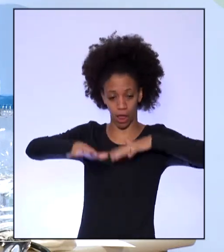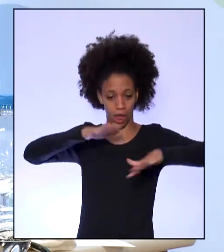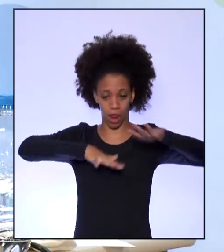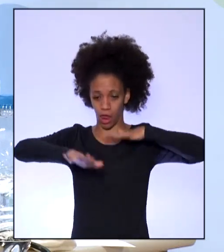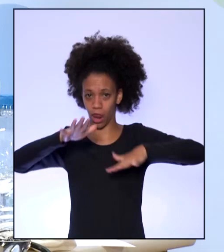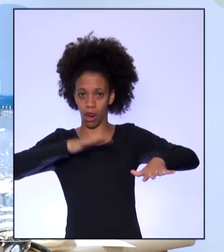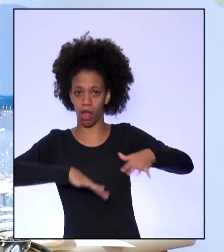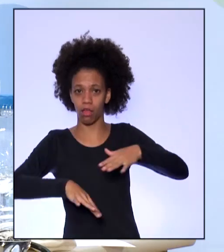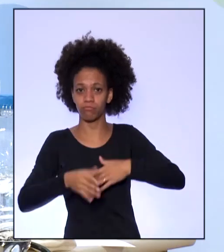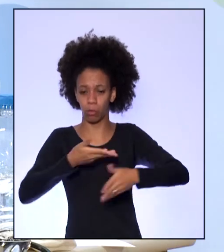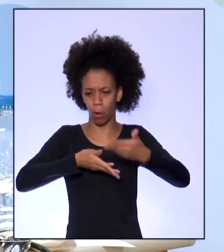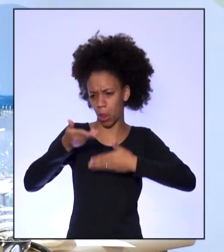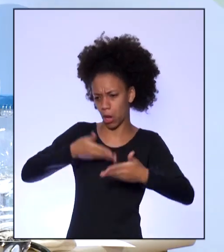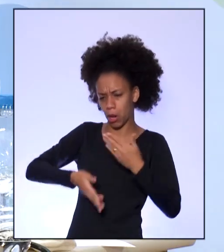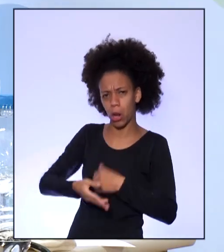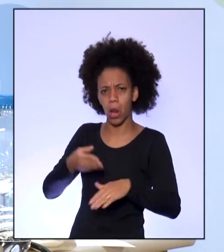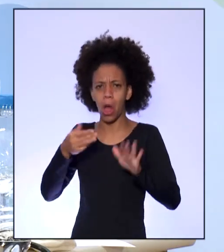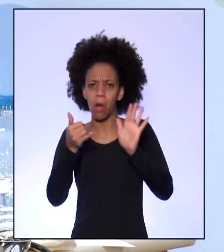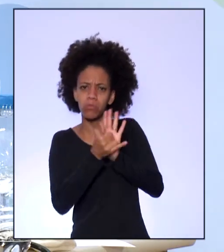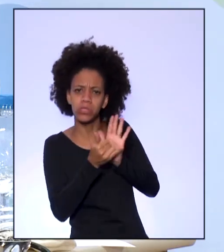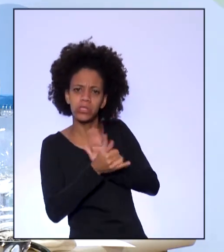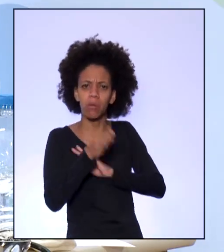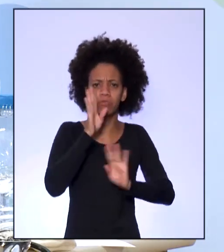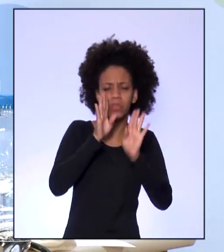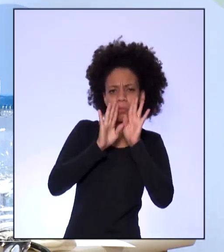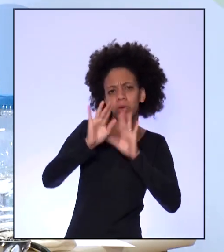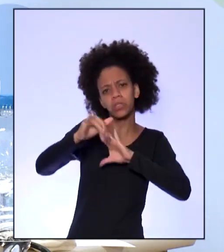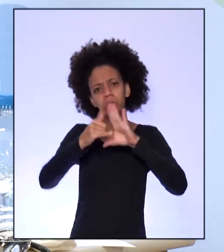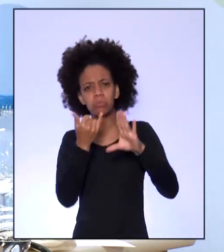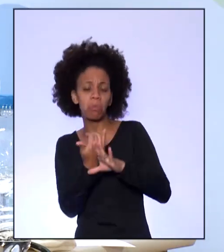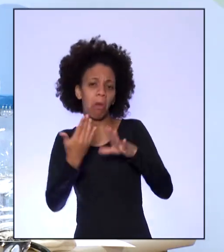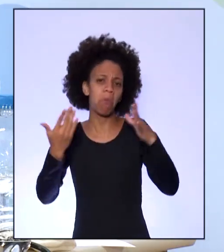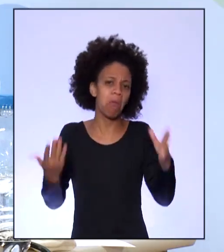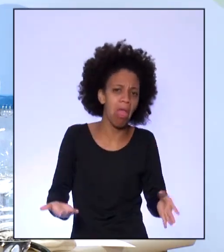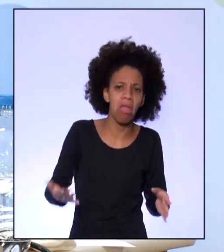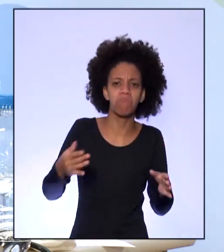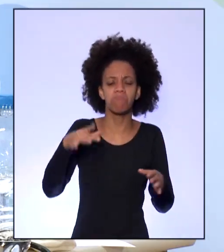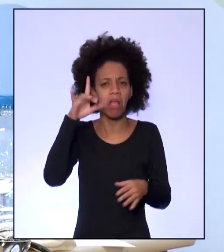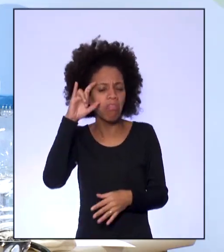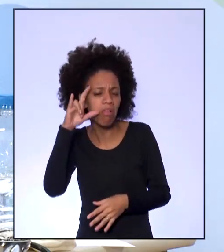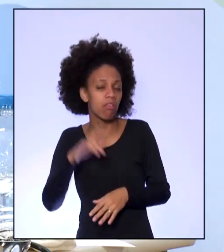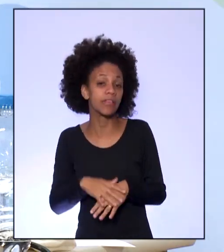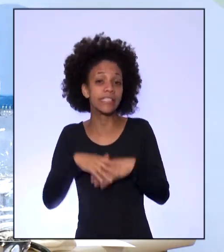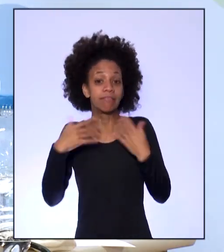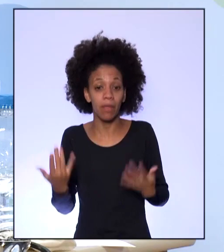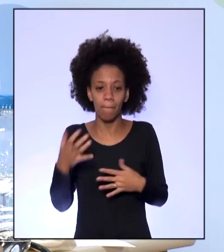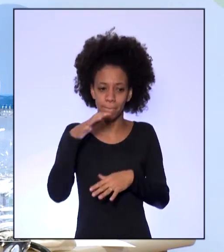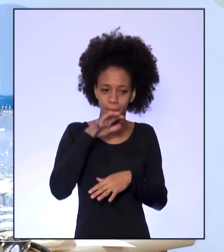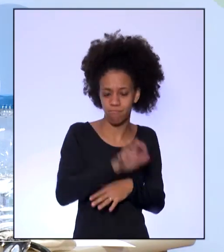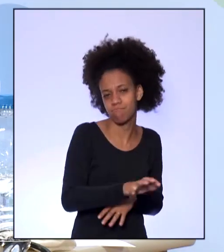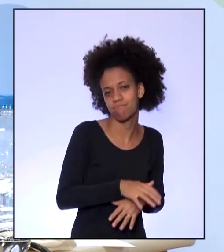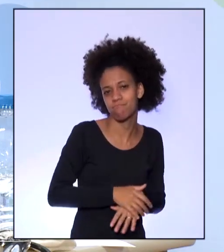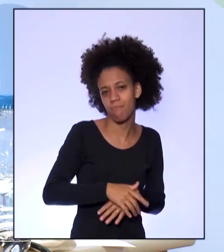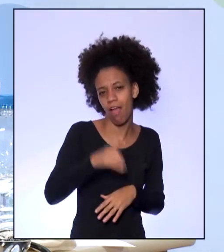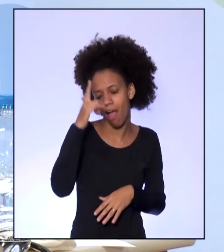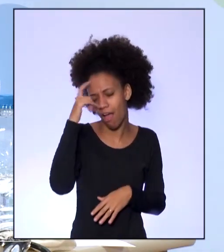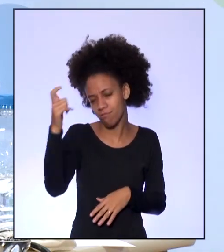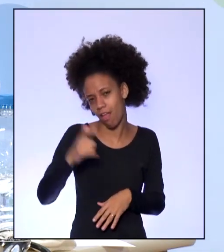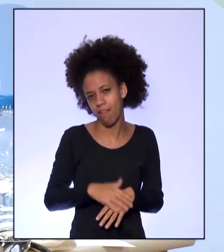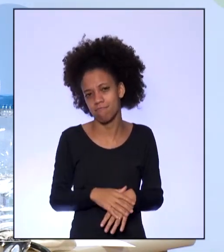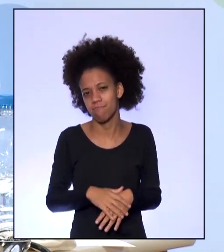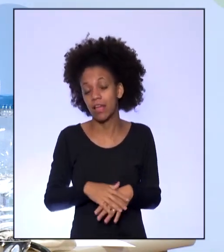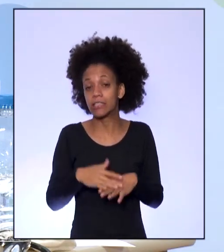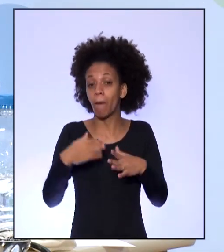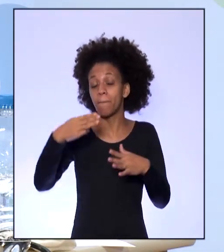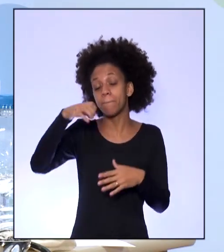nos WhatsApps da vida, Facebook, ela viralizou. E essa é a ideia do meme. O meme, para funcionar, ele